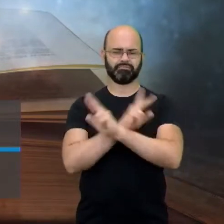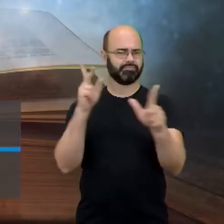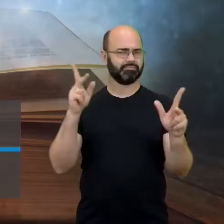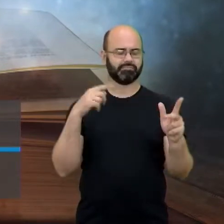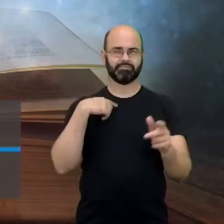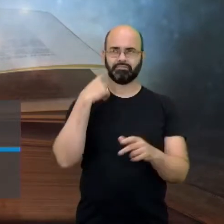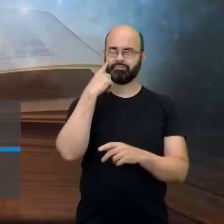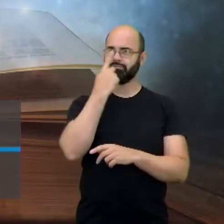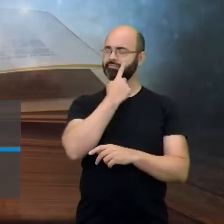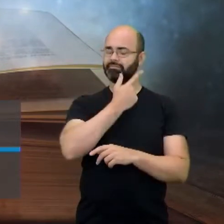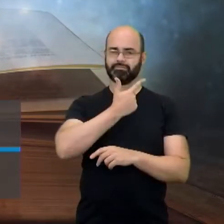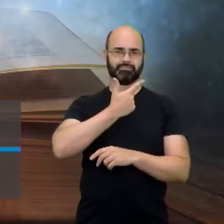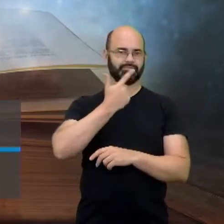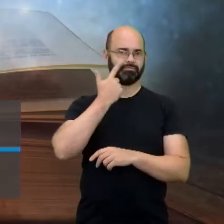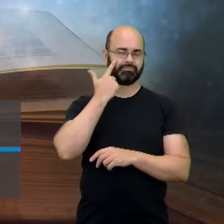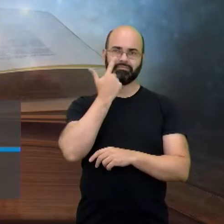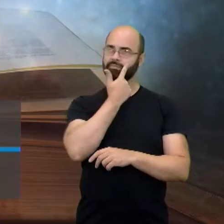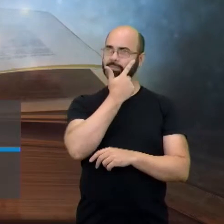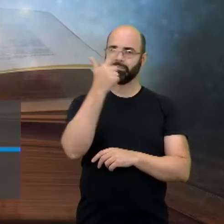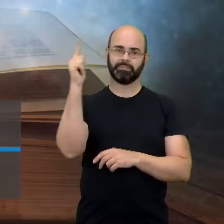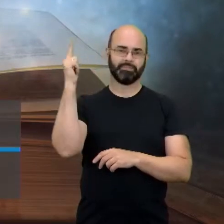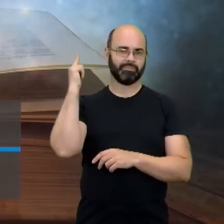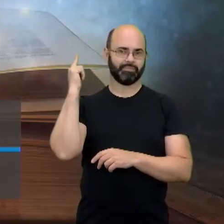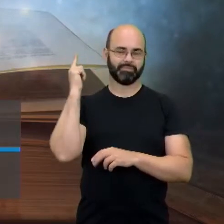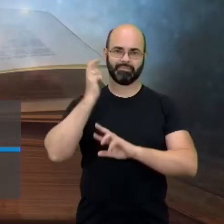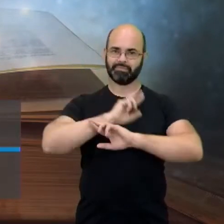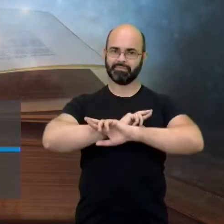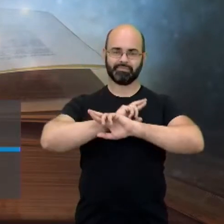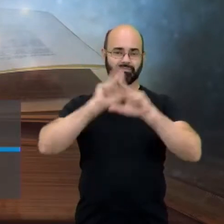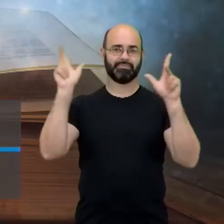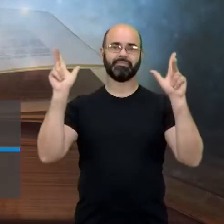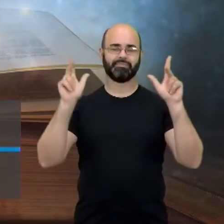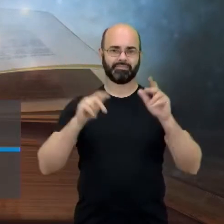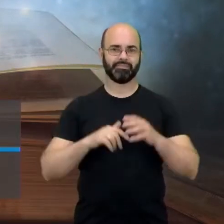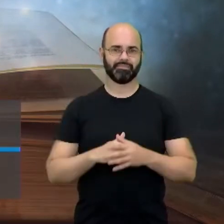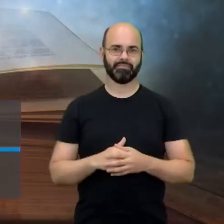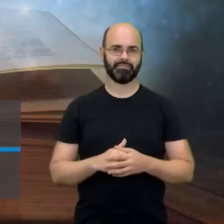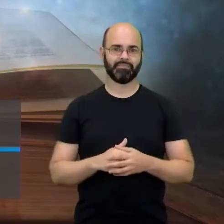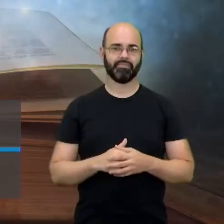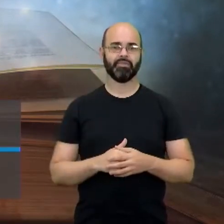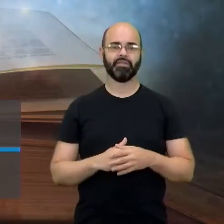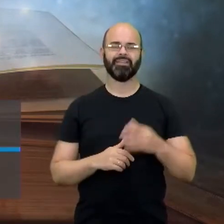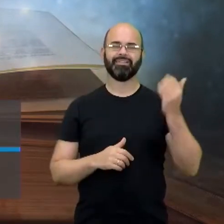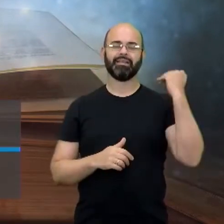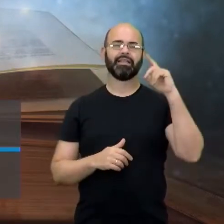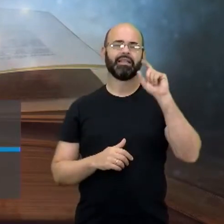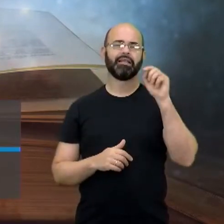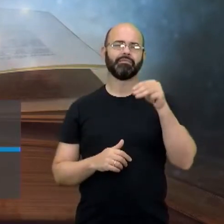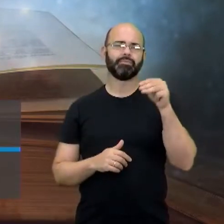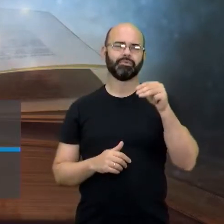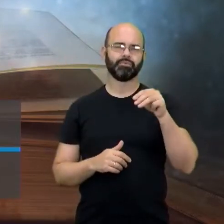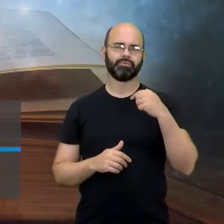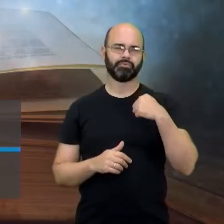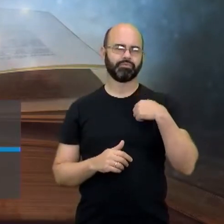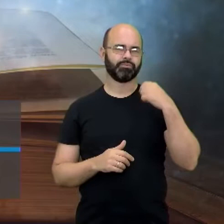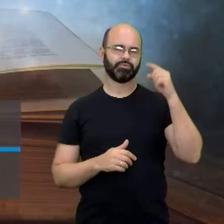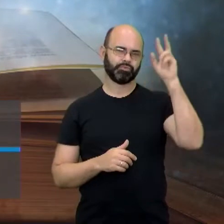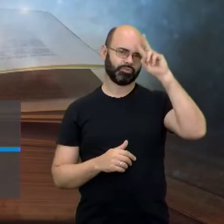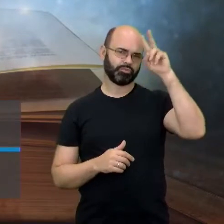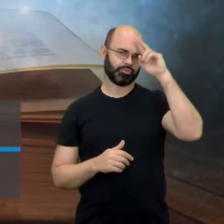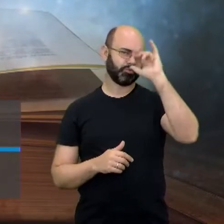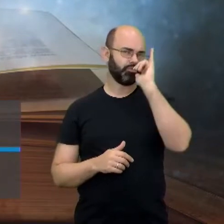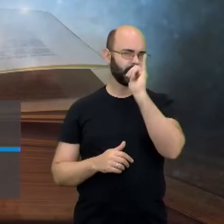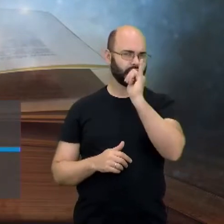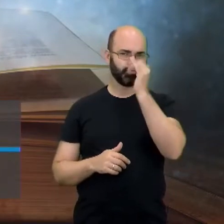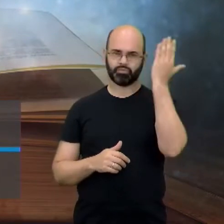tá? Eu nunca tinha me deparado com isso. Então, eu falei naqueles 10 minutinhos que a gente fica, eu contei um pouquinho a história. Mas aqui